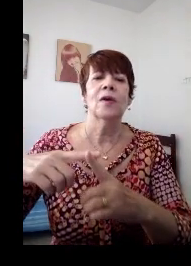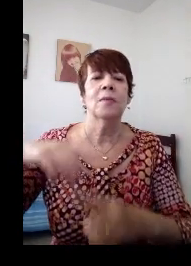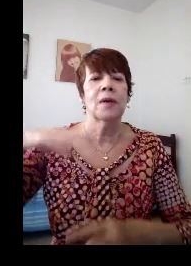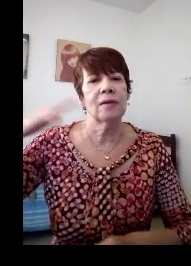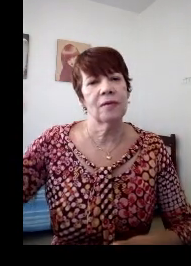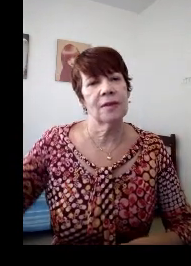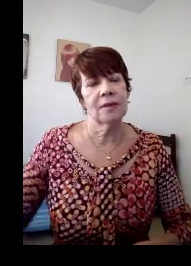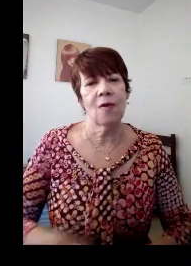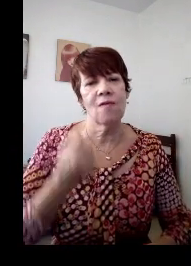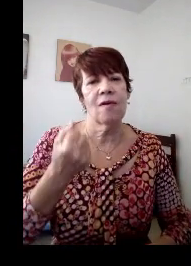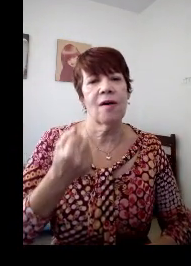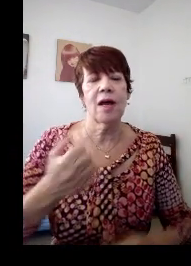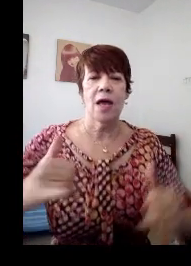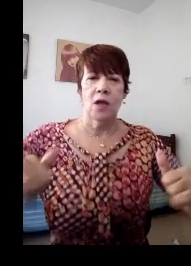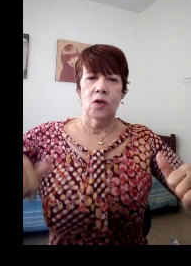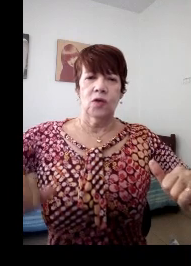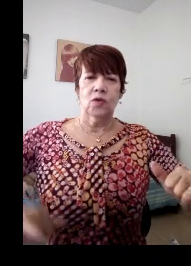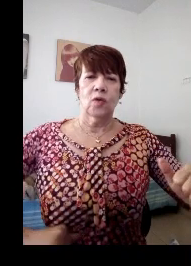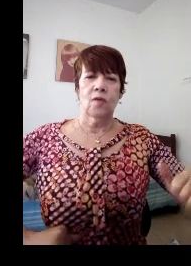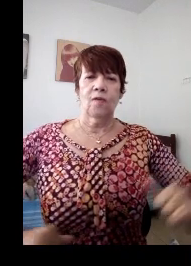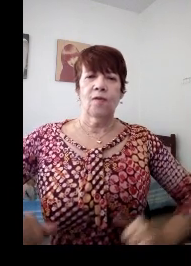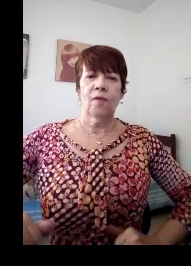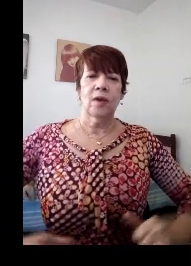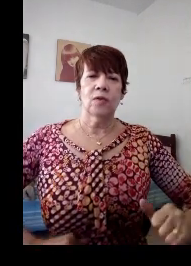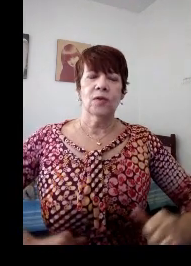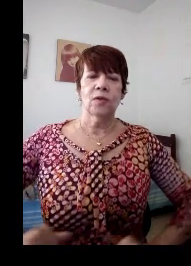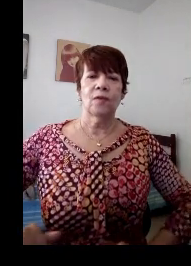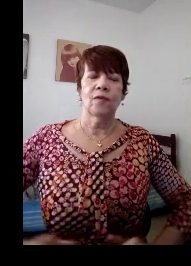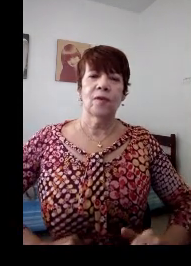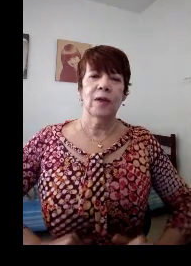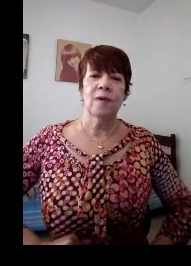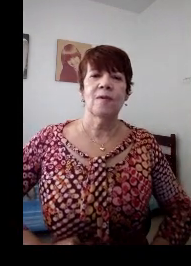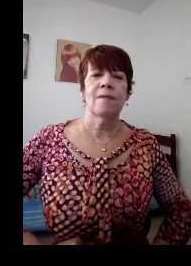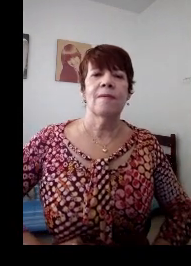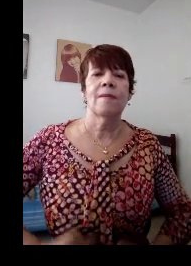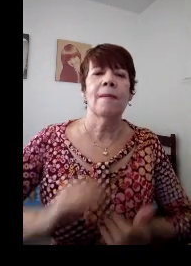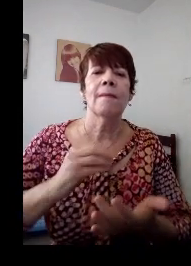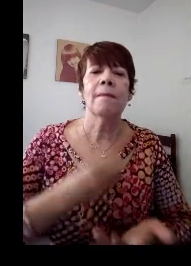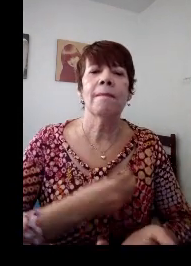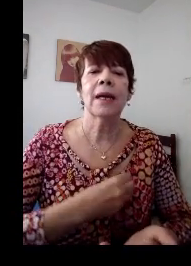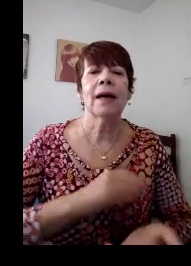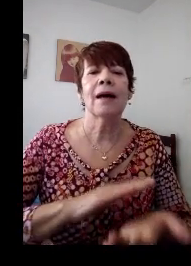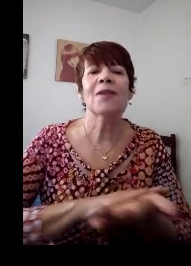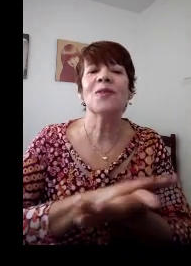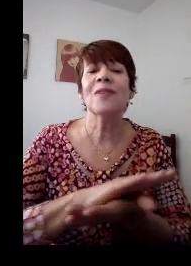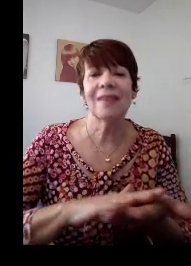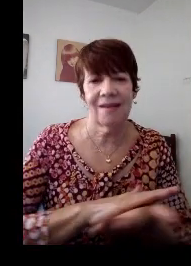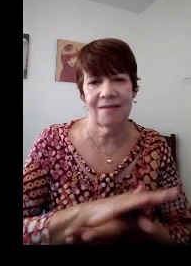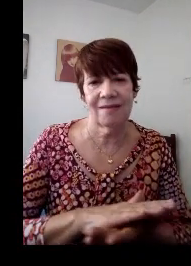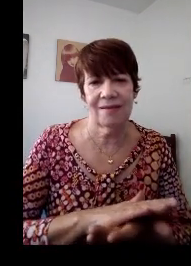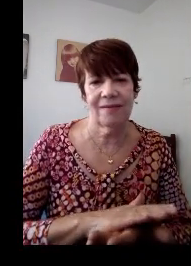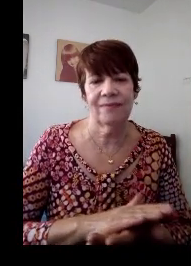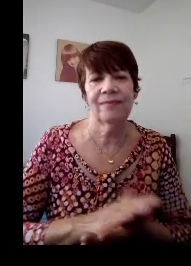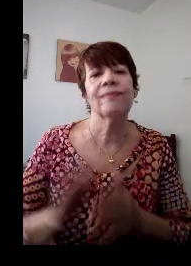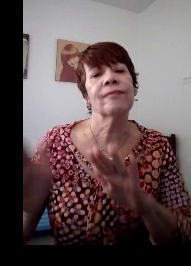aquela morte, foi que nos salvou da morte eterna. É por isso que nós precisamos estar